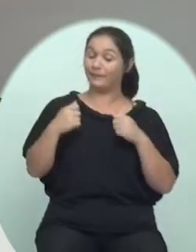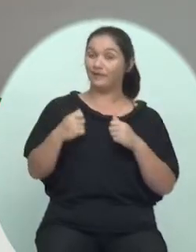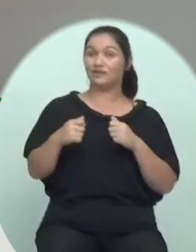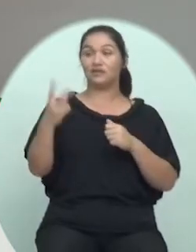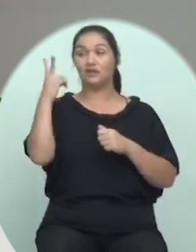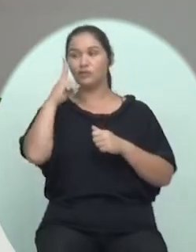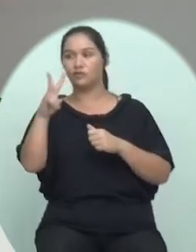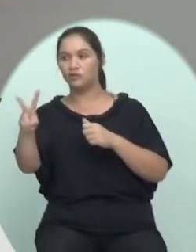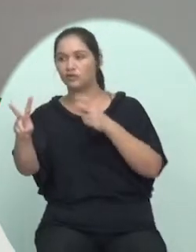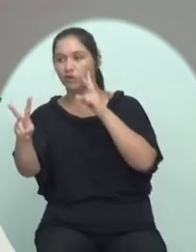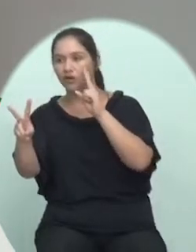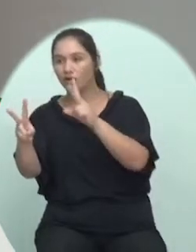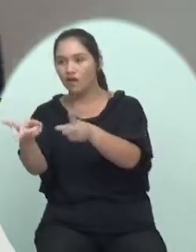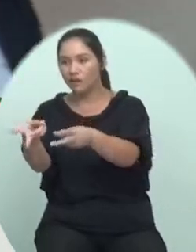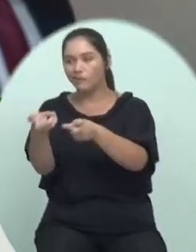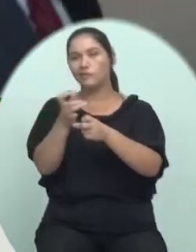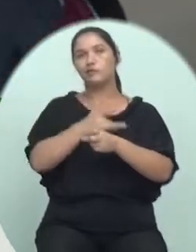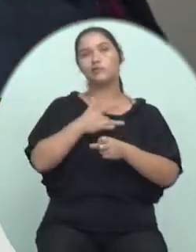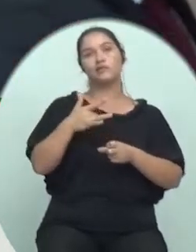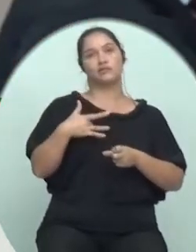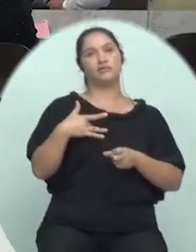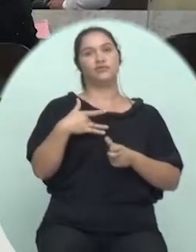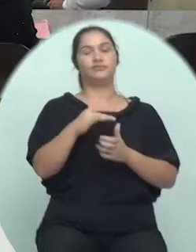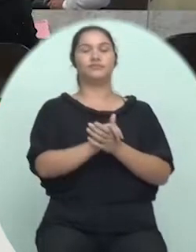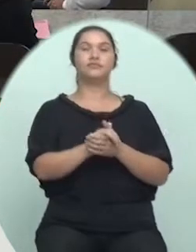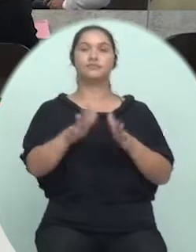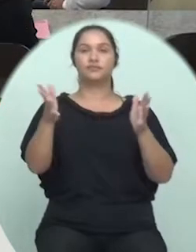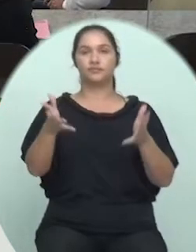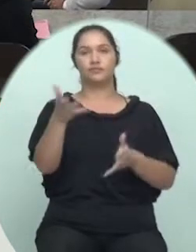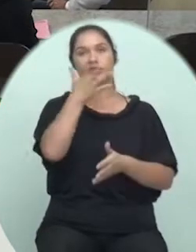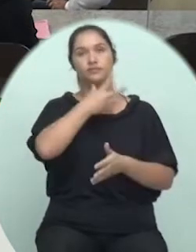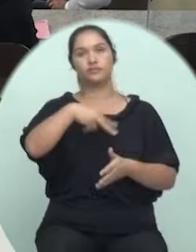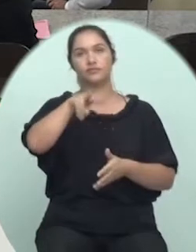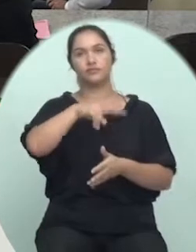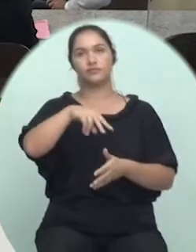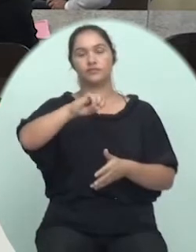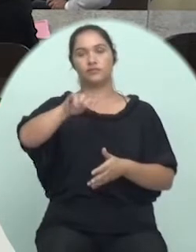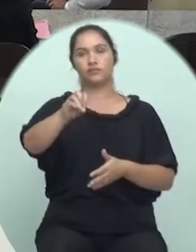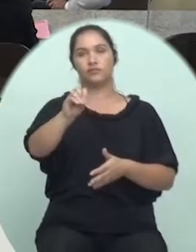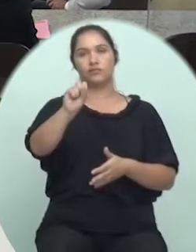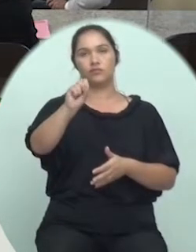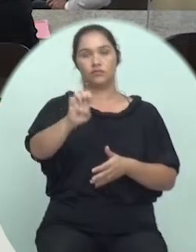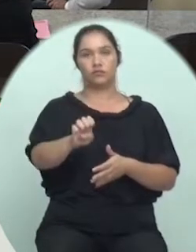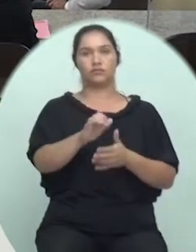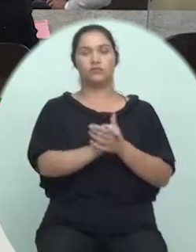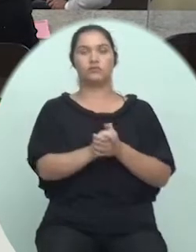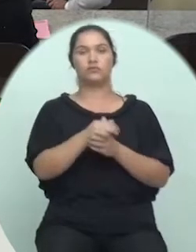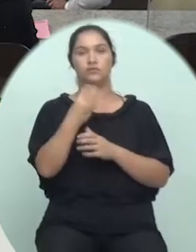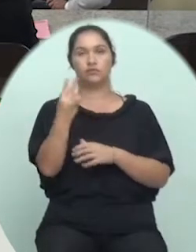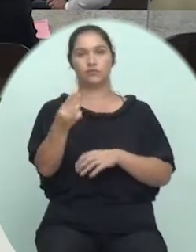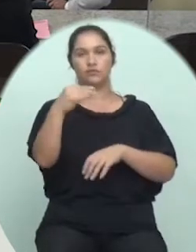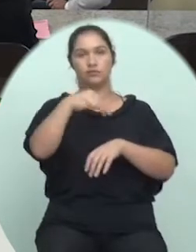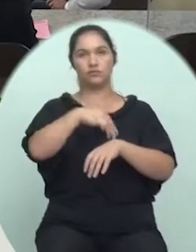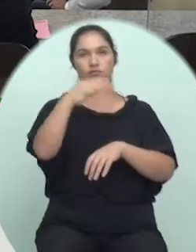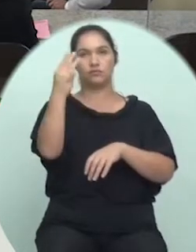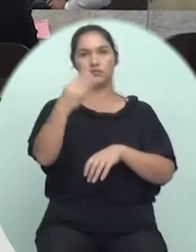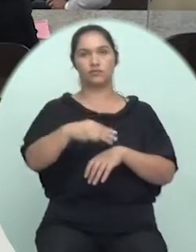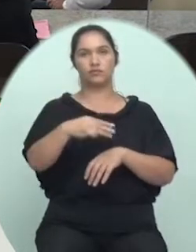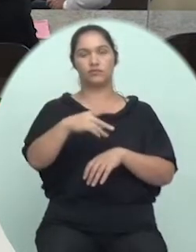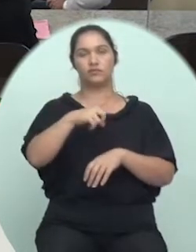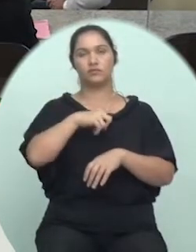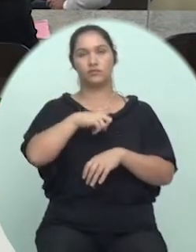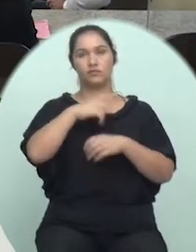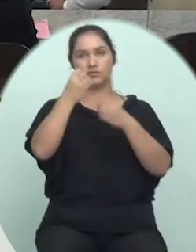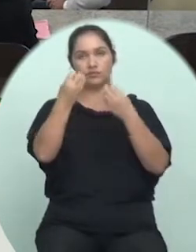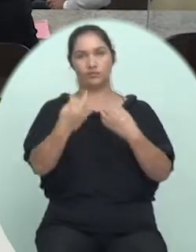relação à saúde do nosso município. Com a palavra o vereador José Paulo Ferrarese. Vossa Excelência dispõe de 3 minutos e 30.